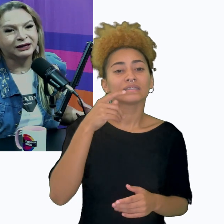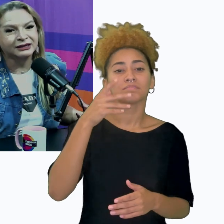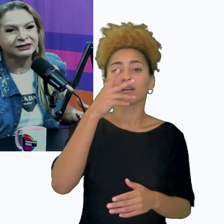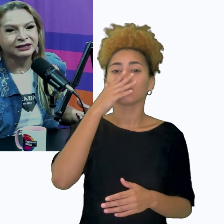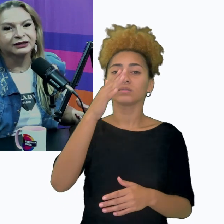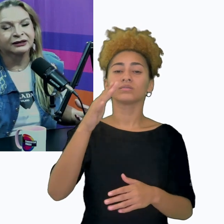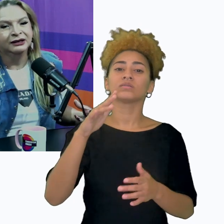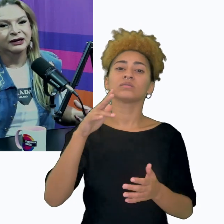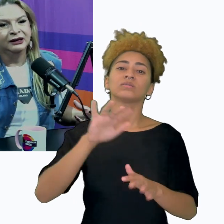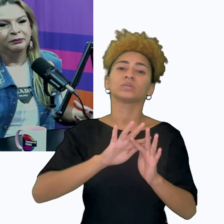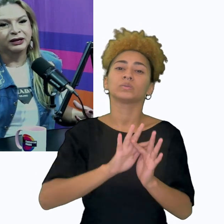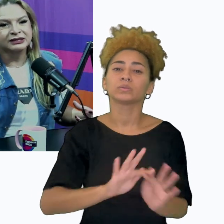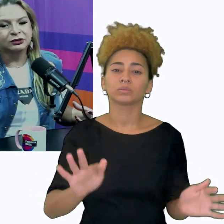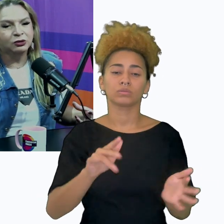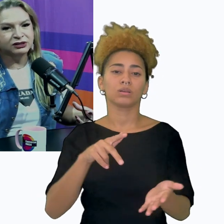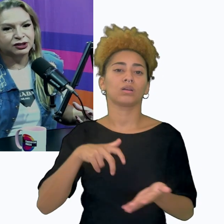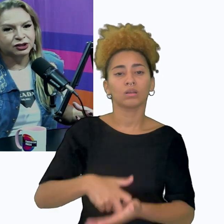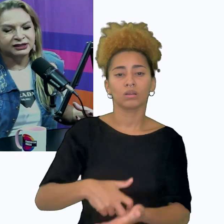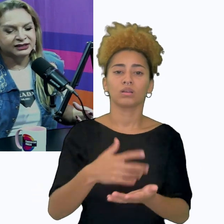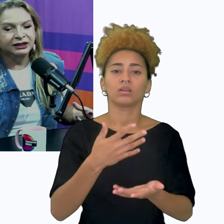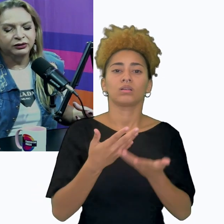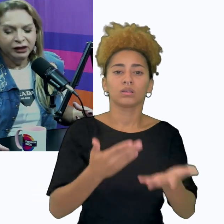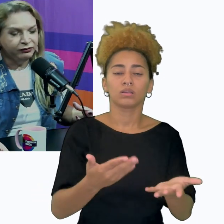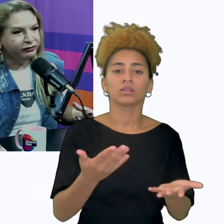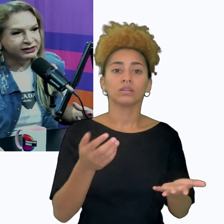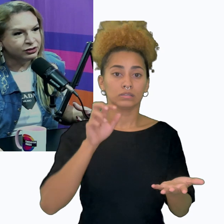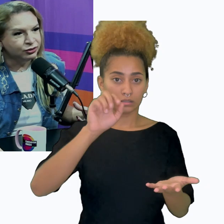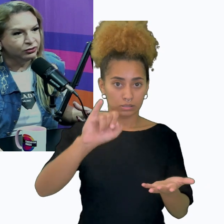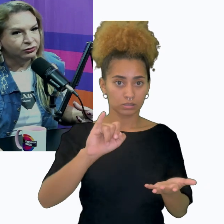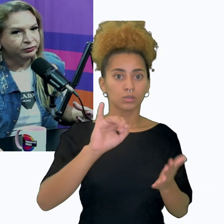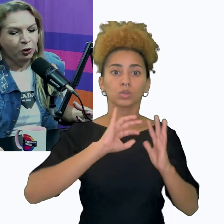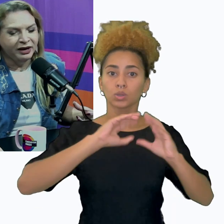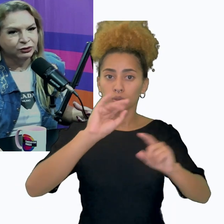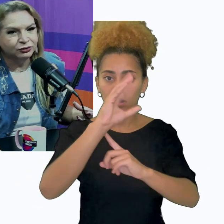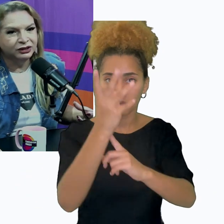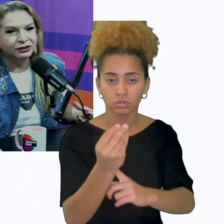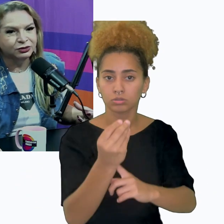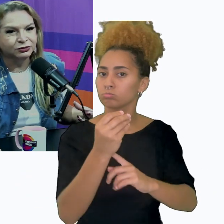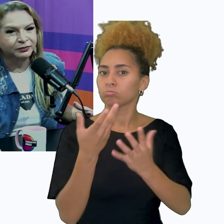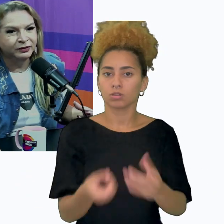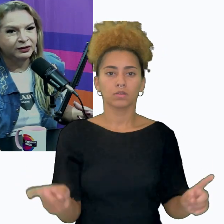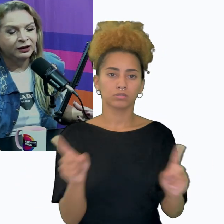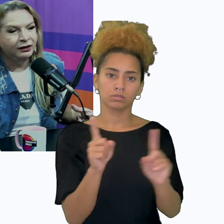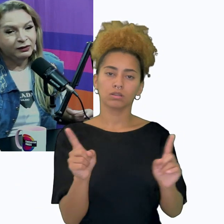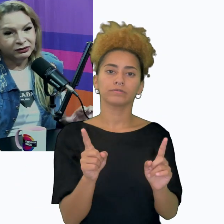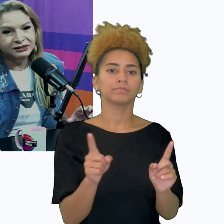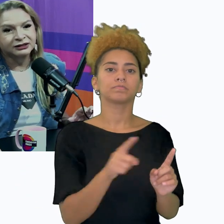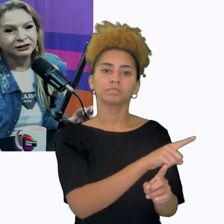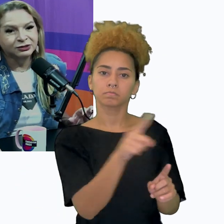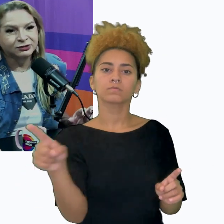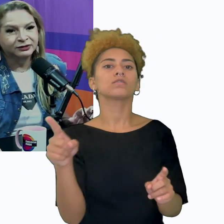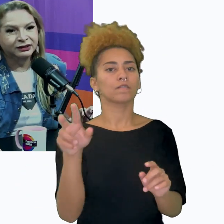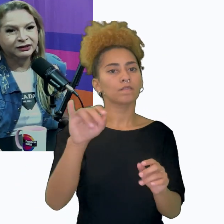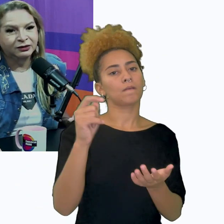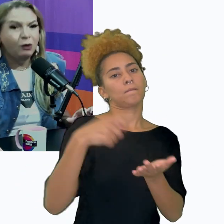estar em cena. Porque se todos os artistas dissessem, não, eu não vou fazer show por menos do que isso. Não acontecia